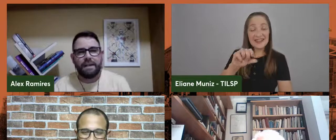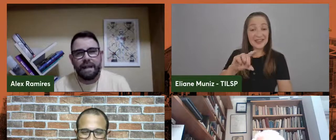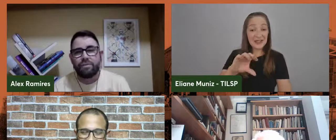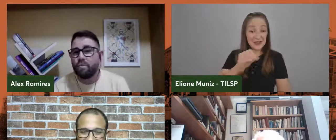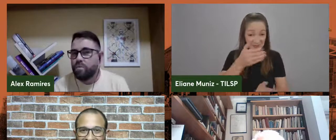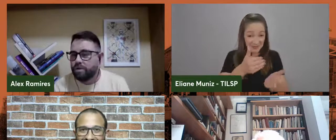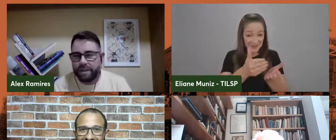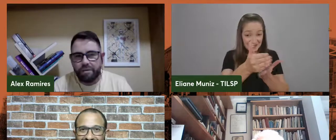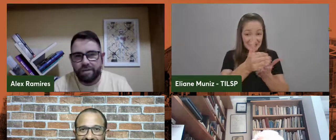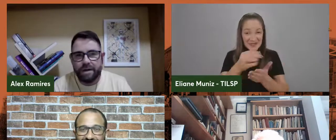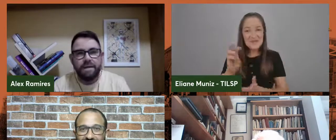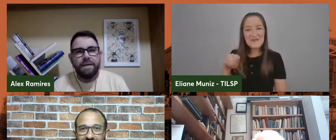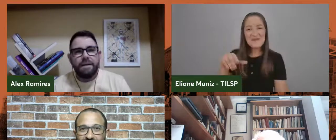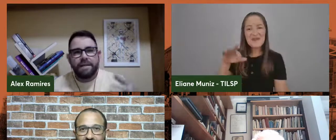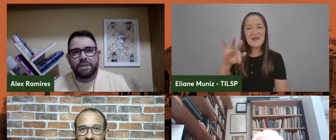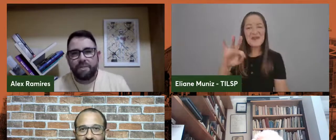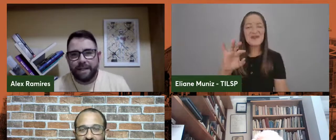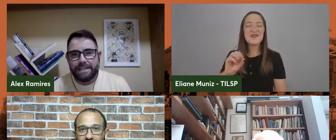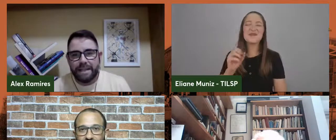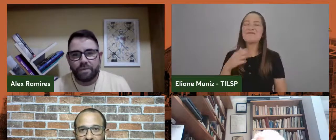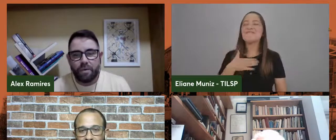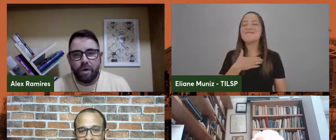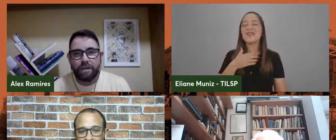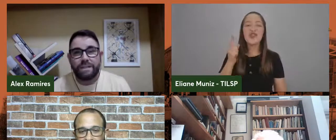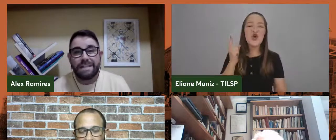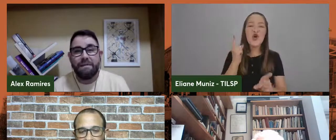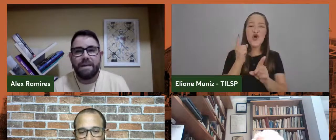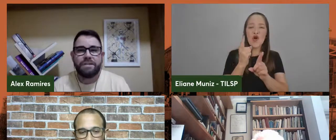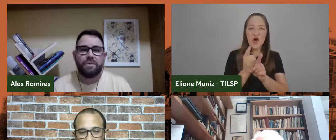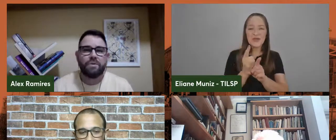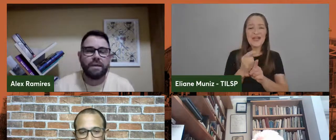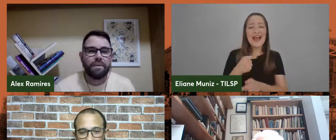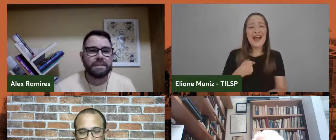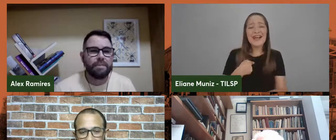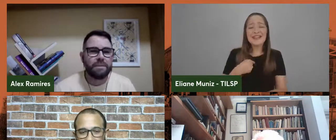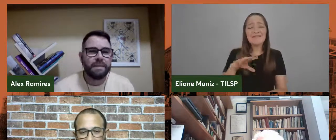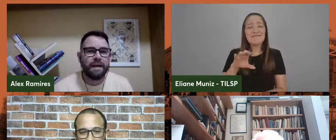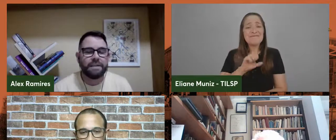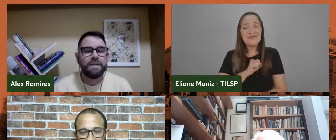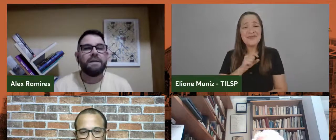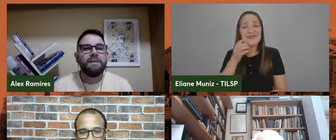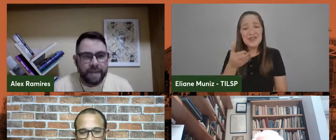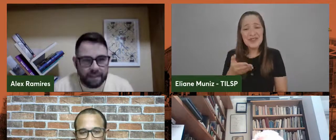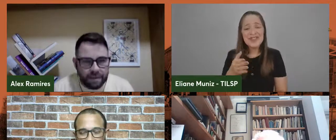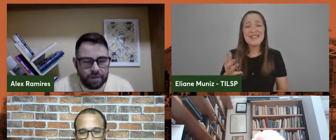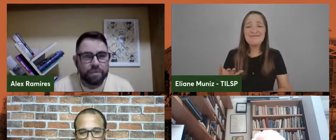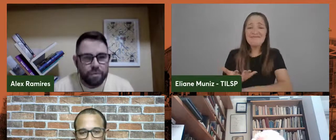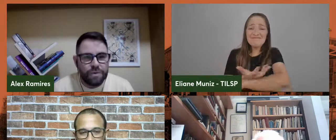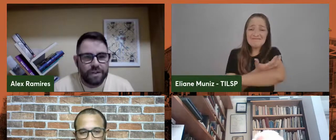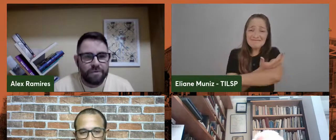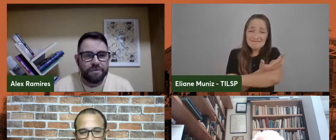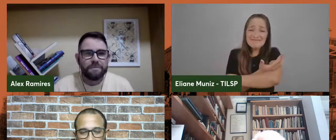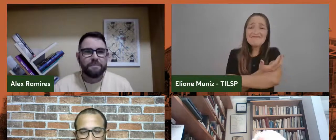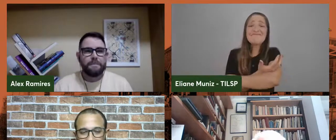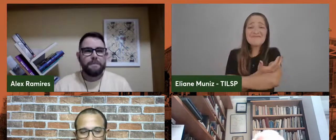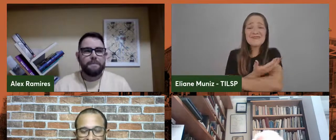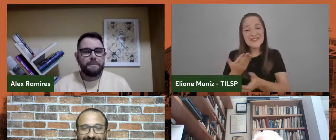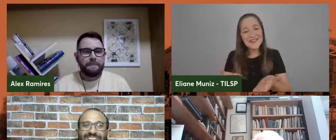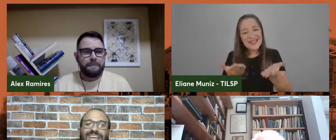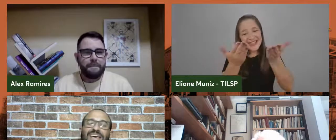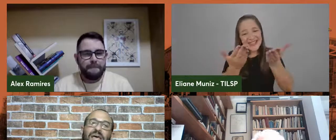encontrá-lo nessa live. Sou muito teu fã. Deixei para dizer isso agora. Estou extremamente emocionado com essa possibilidade. Fernando, contigo.